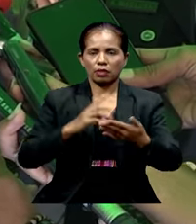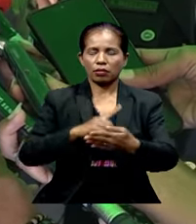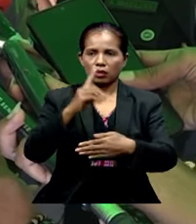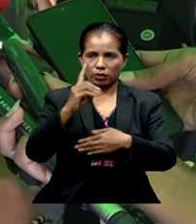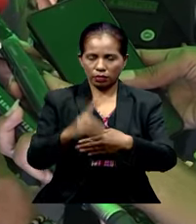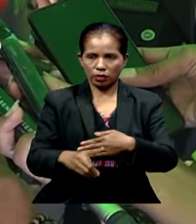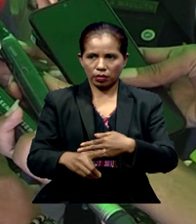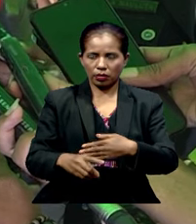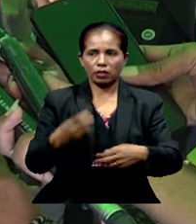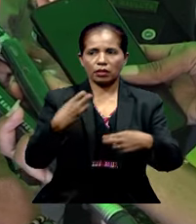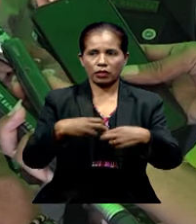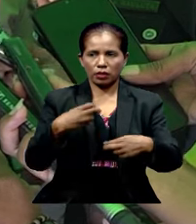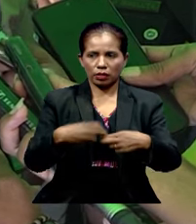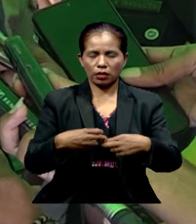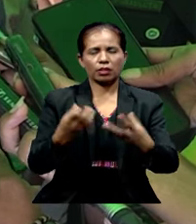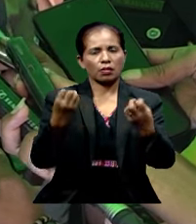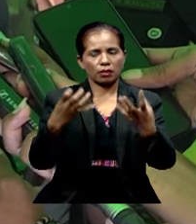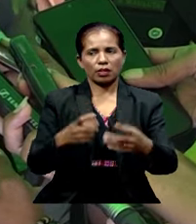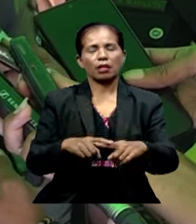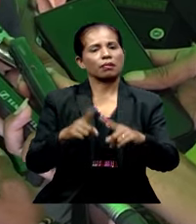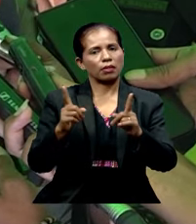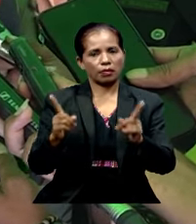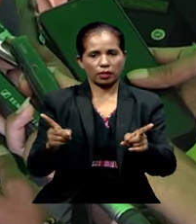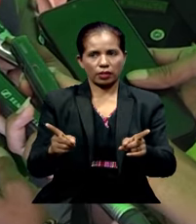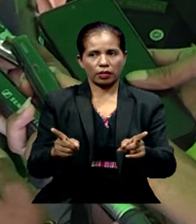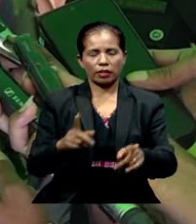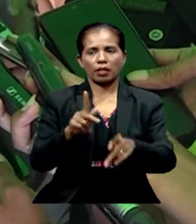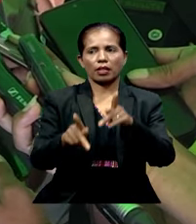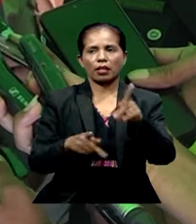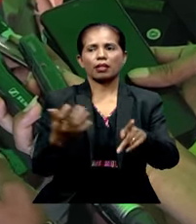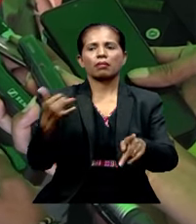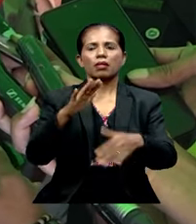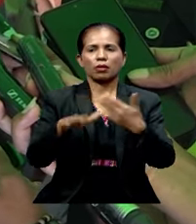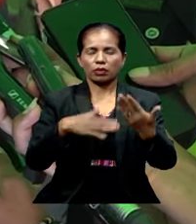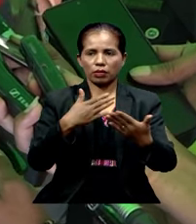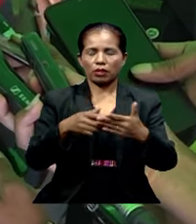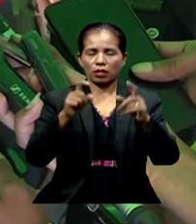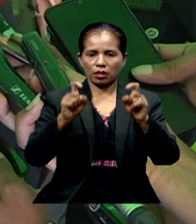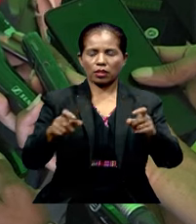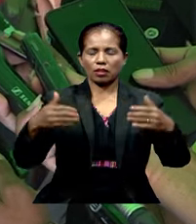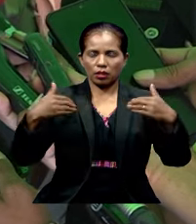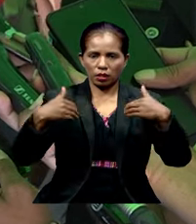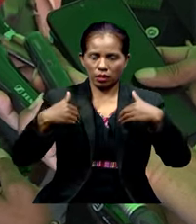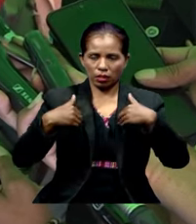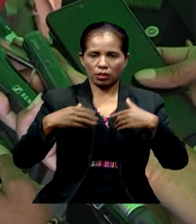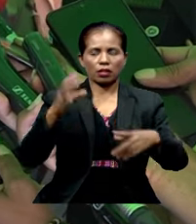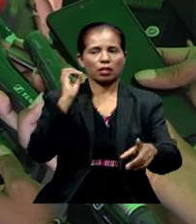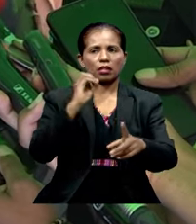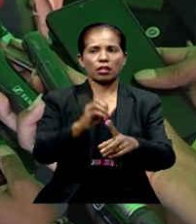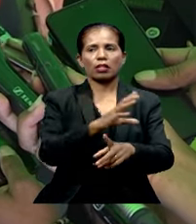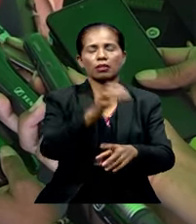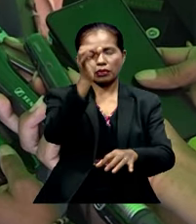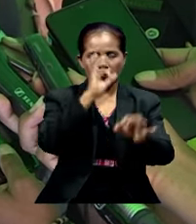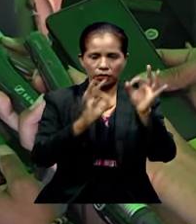desenvolvimento. Desafios, se ibara. Mas be, povo, cidadão rototo, tem que ir a otimismo. Katak